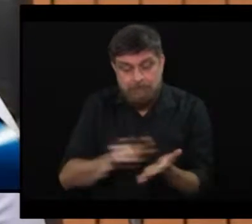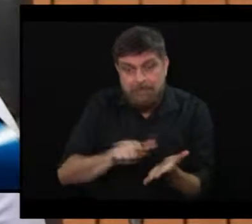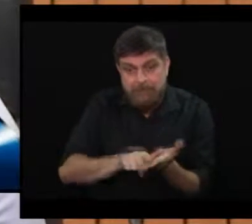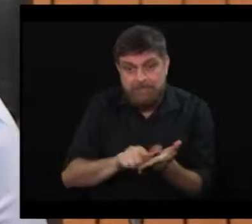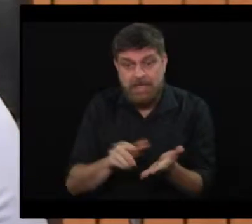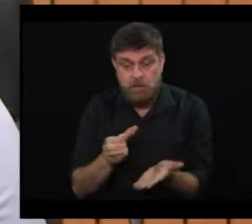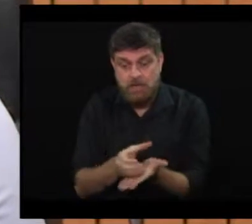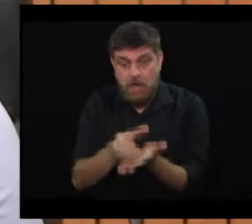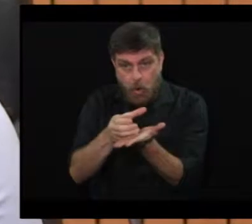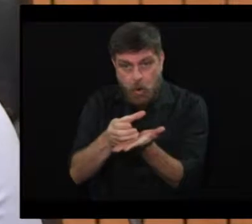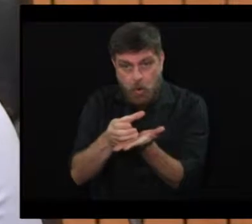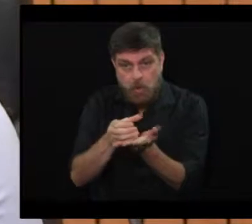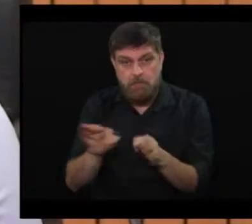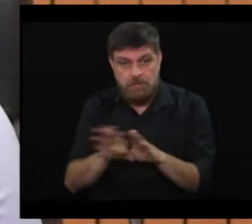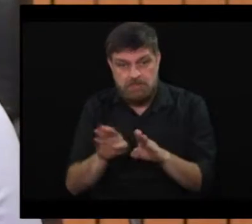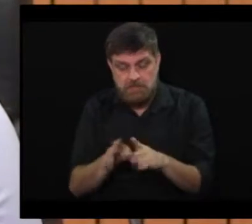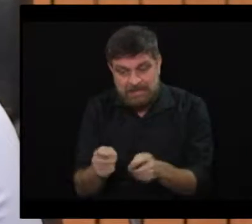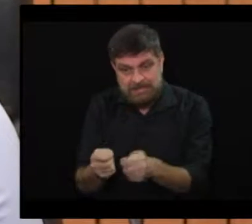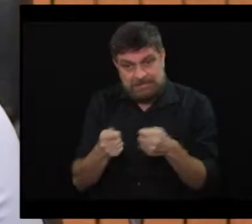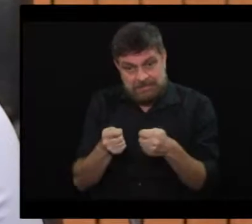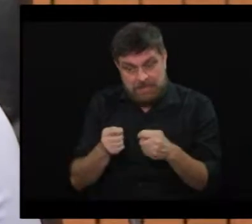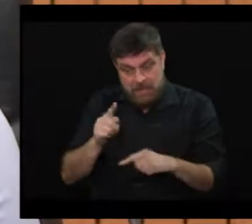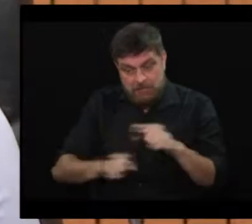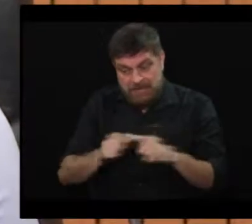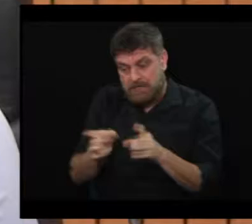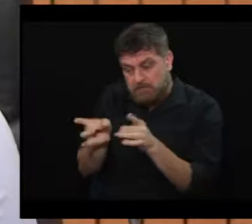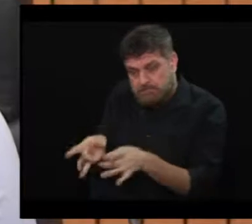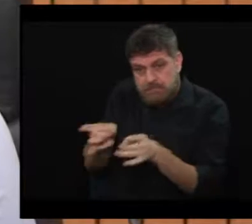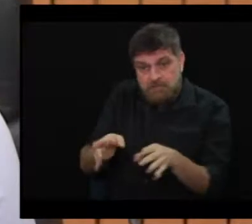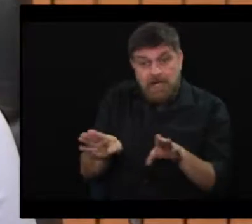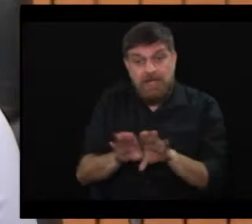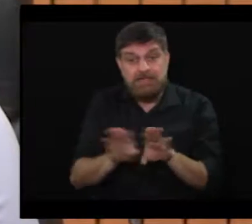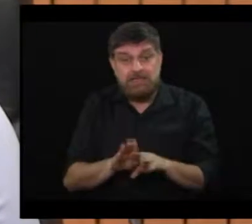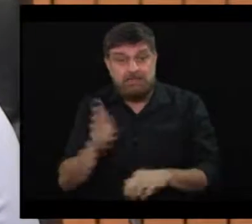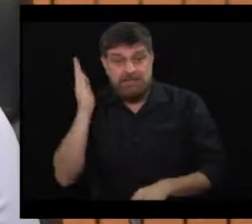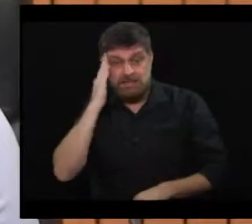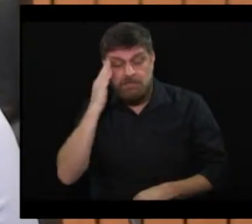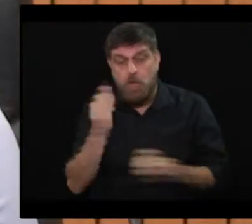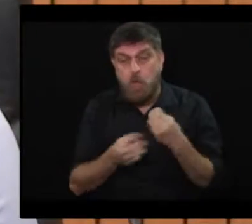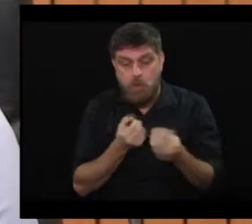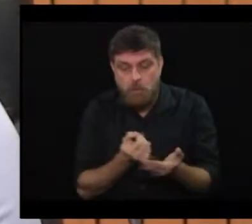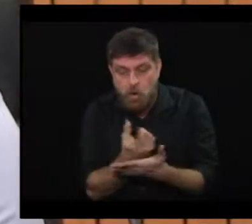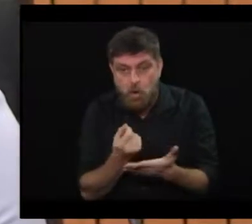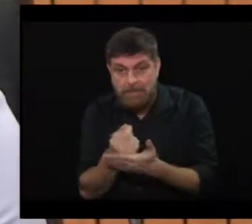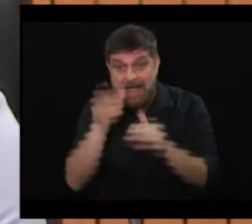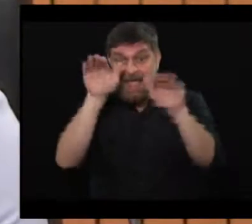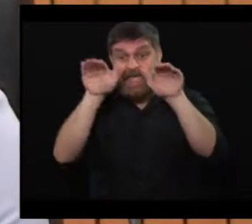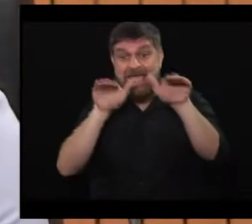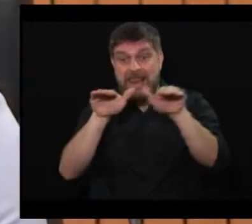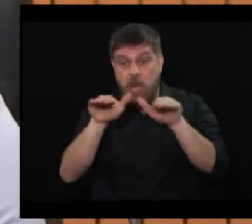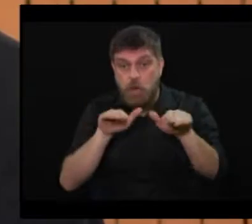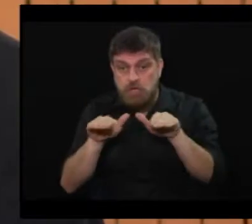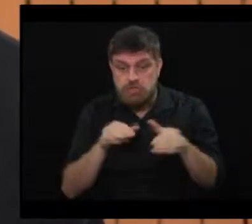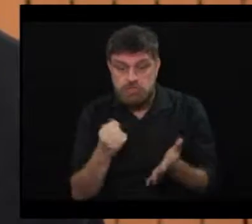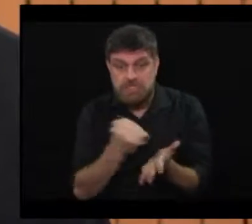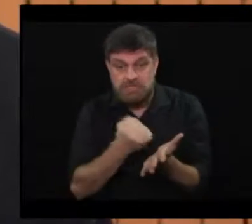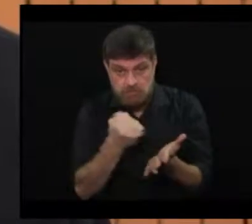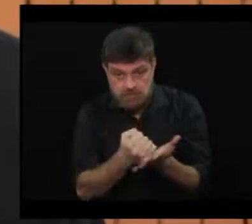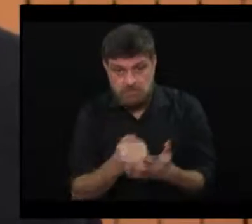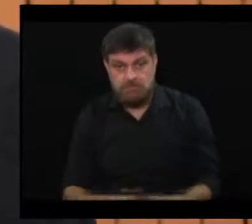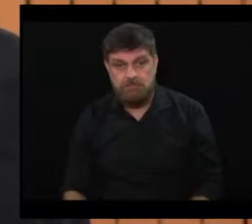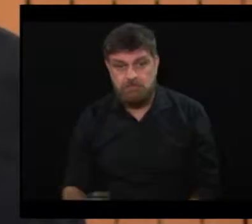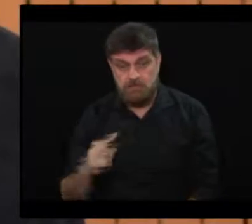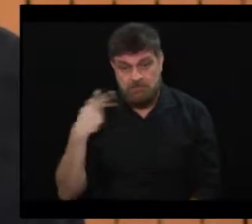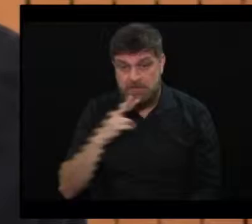e copos, gerenciamento dos resíduos sólidos, além de abordar também compras sustentáveis e logística reversa nas contratações. Os